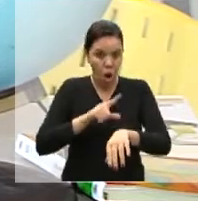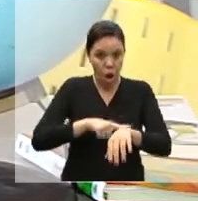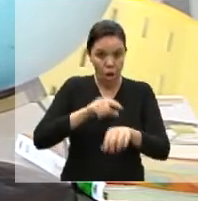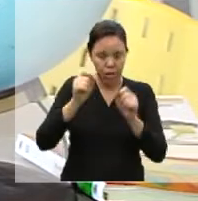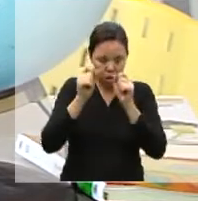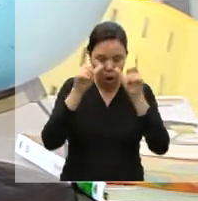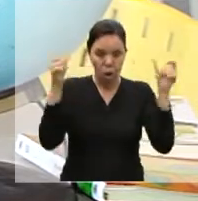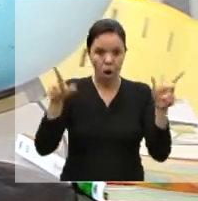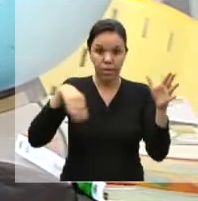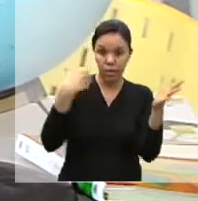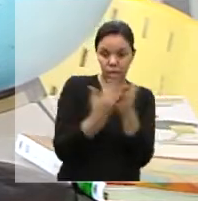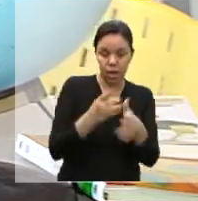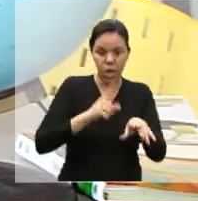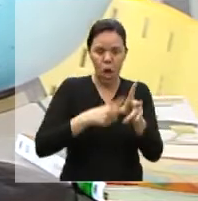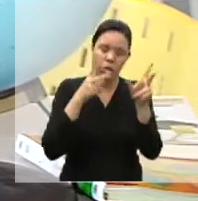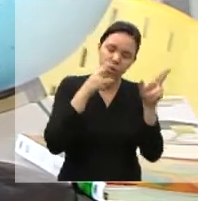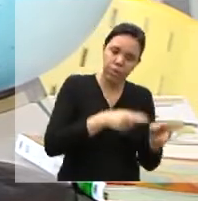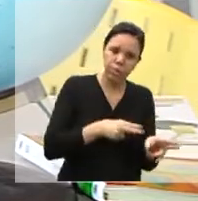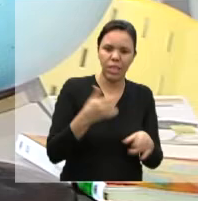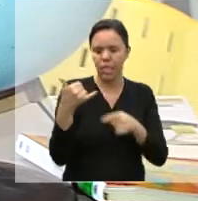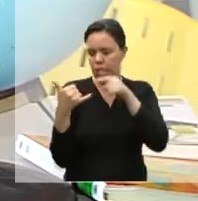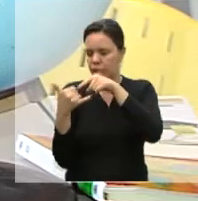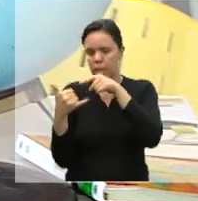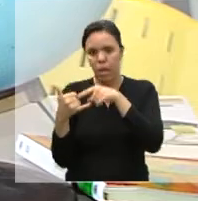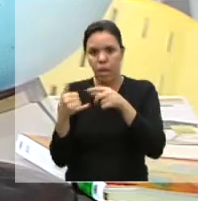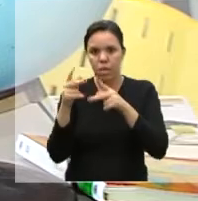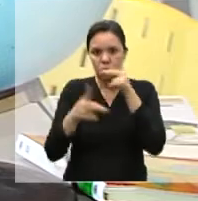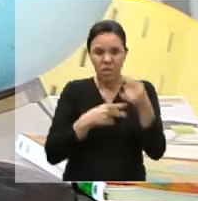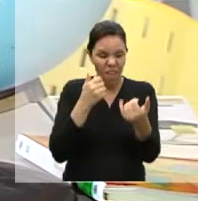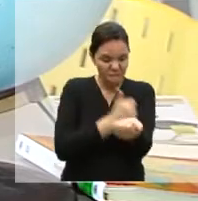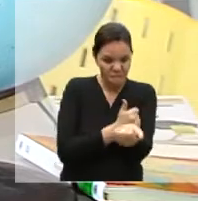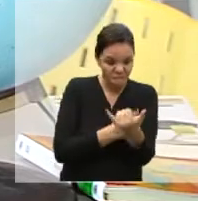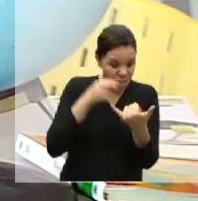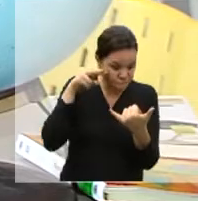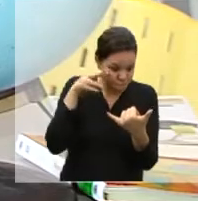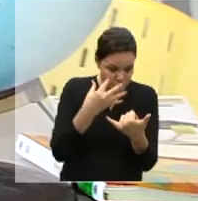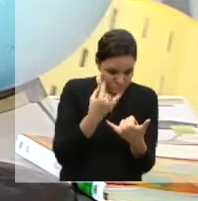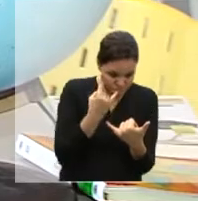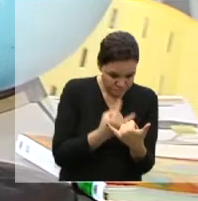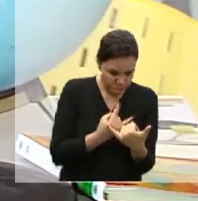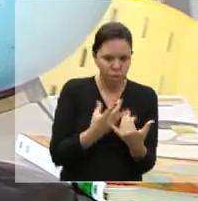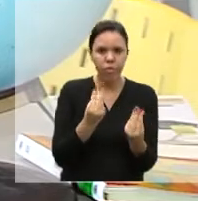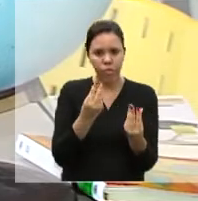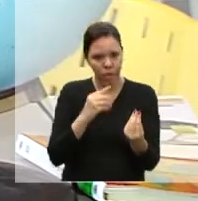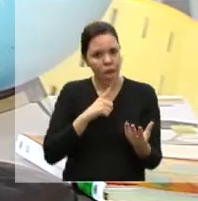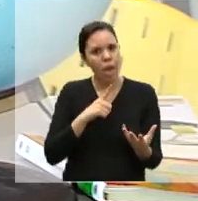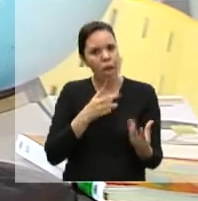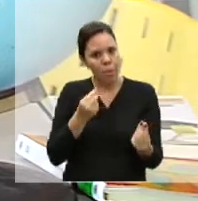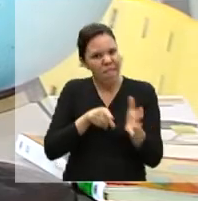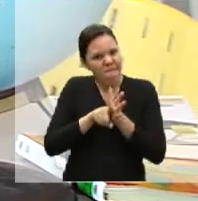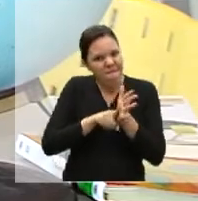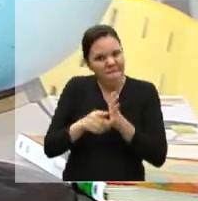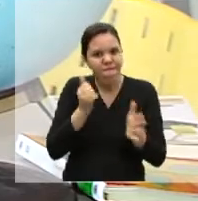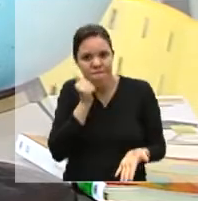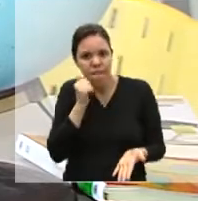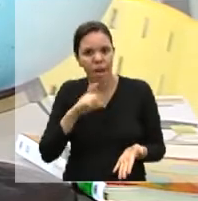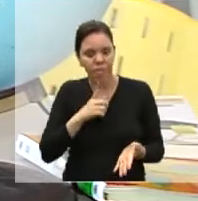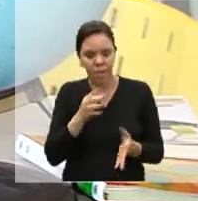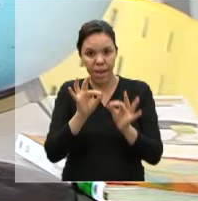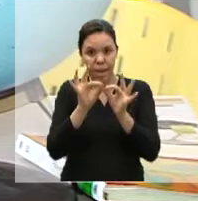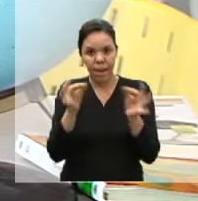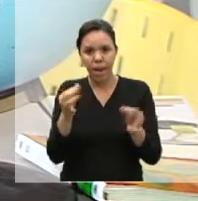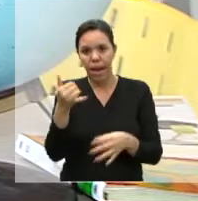quando vai dormir. No celular, que muita gente não desgruda, tem muita ciência. Até numa simples caneta